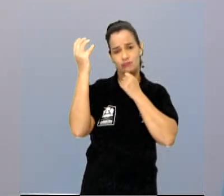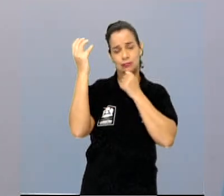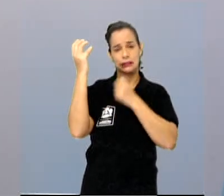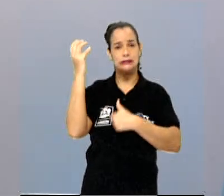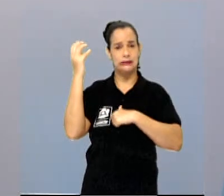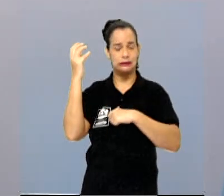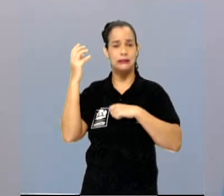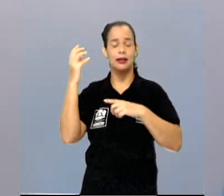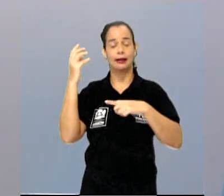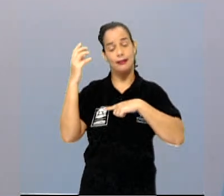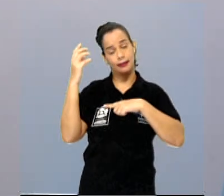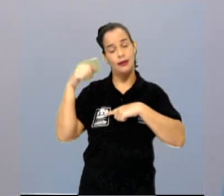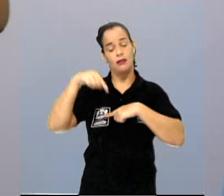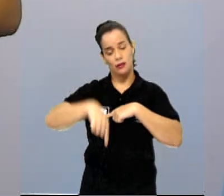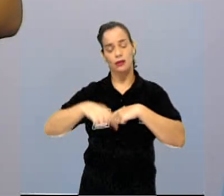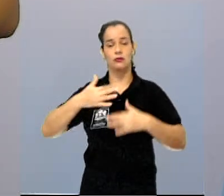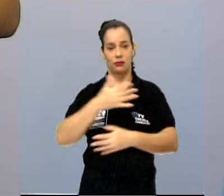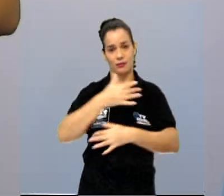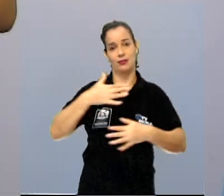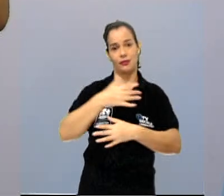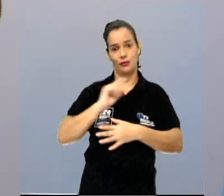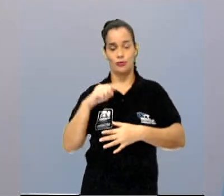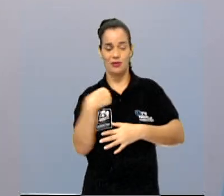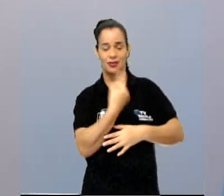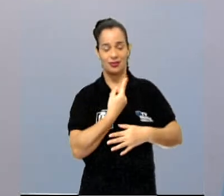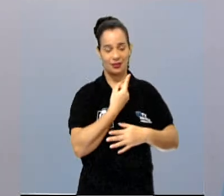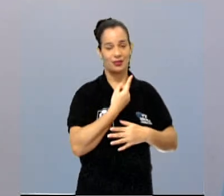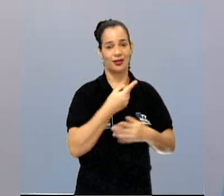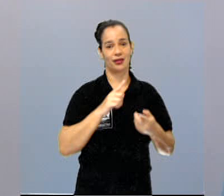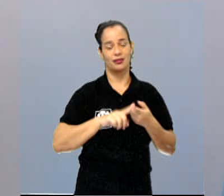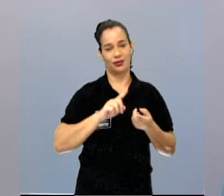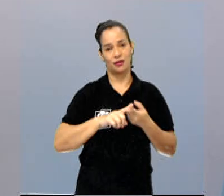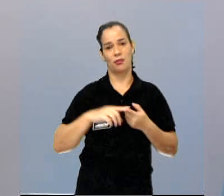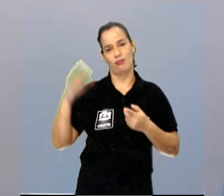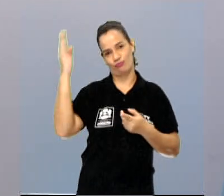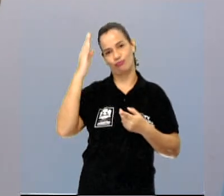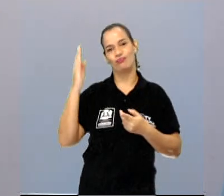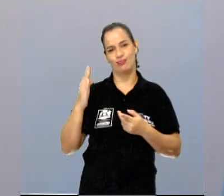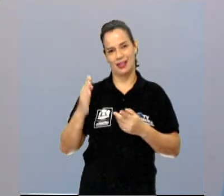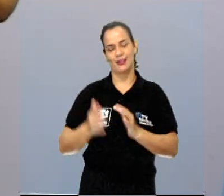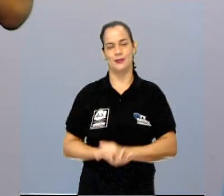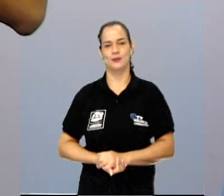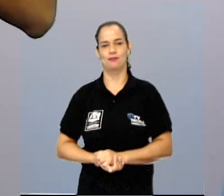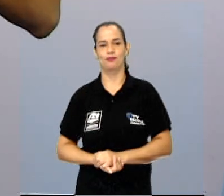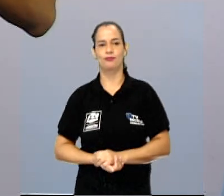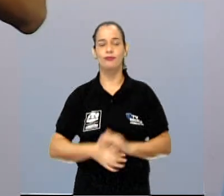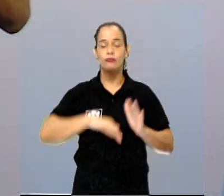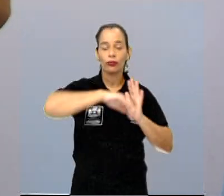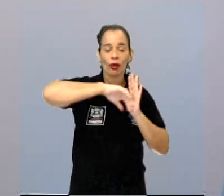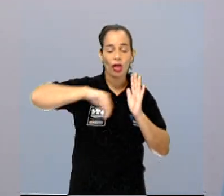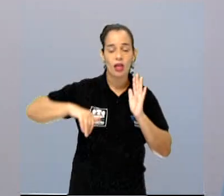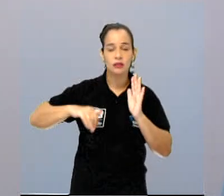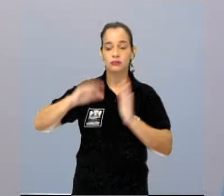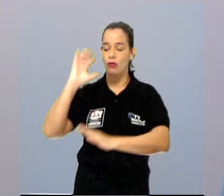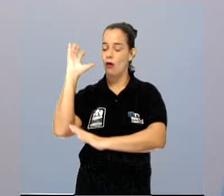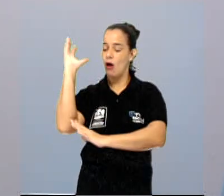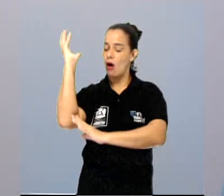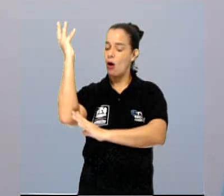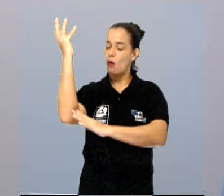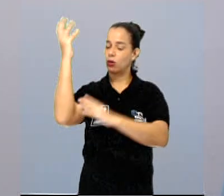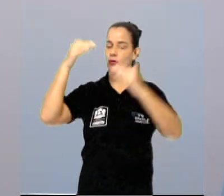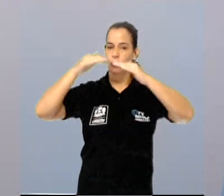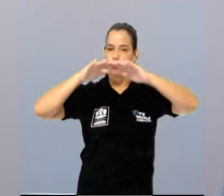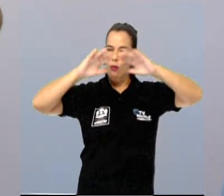em nossa cidade e, obviamente, também em nosso país. Com a retirada das florestas, a cobertura,